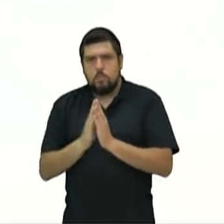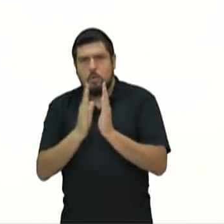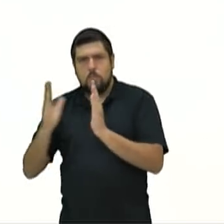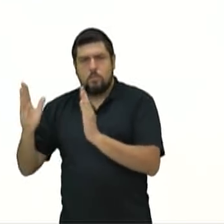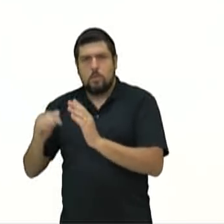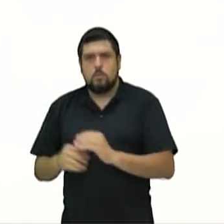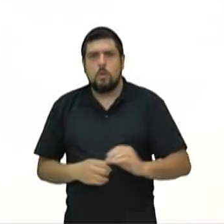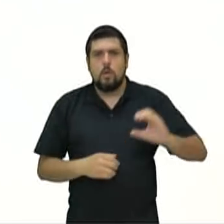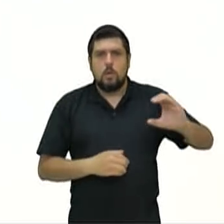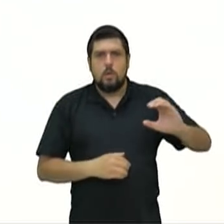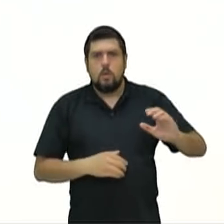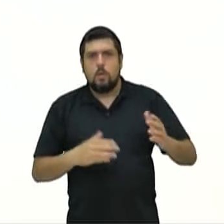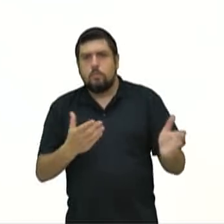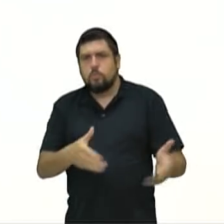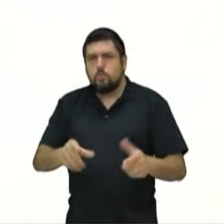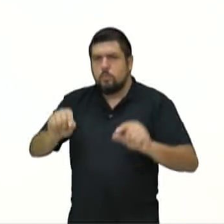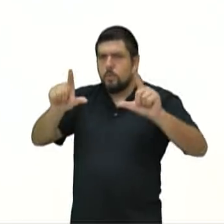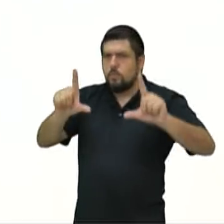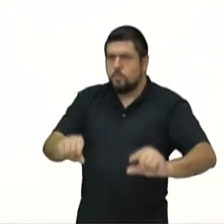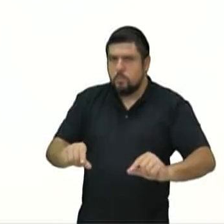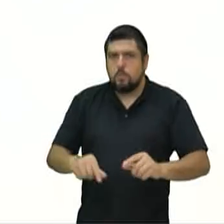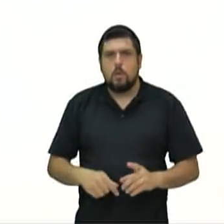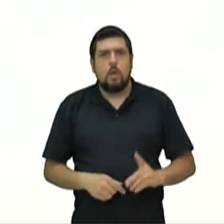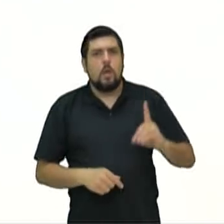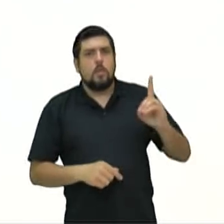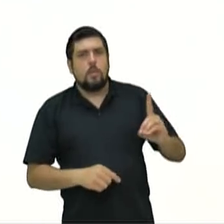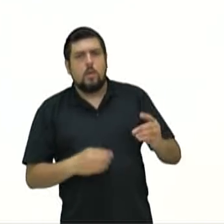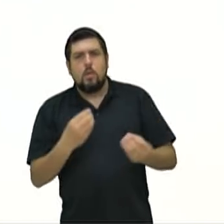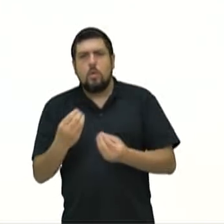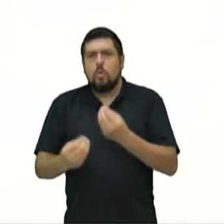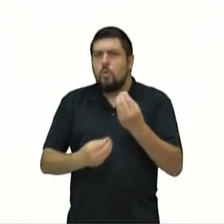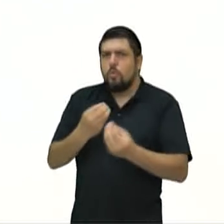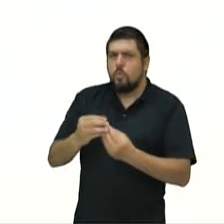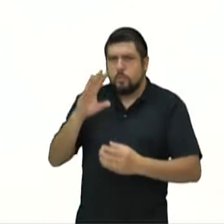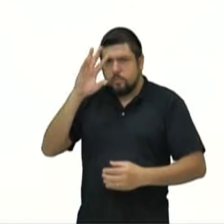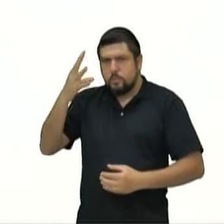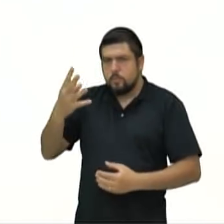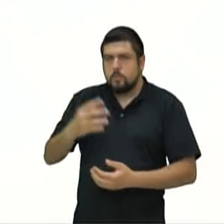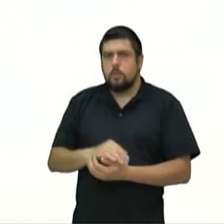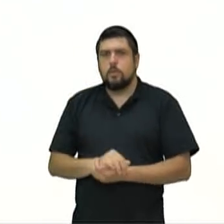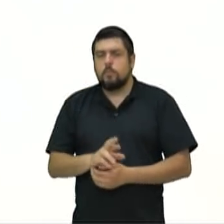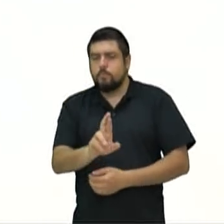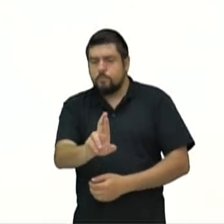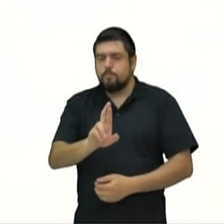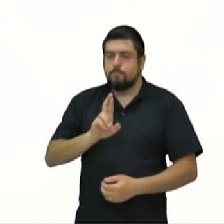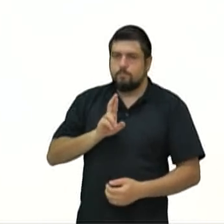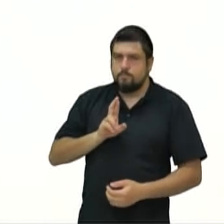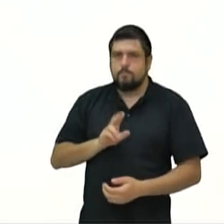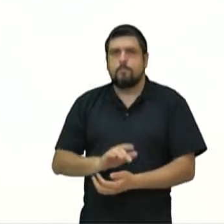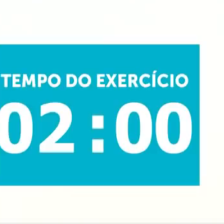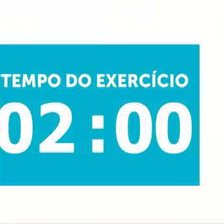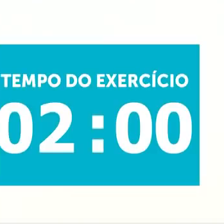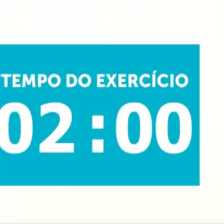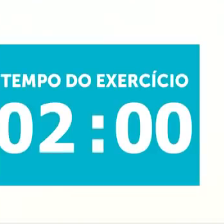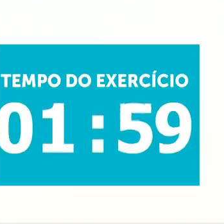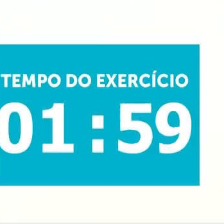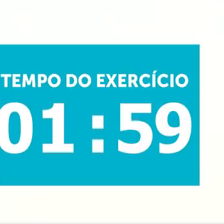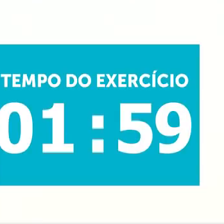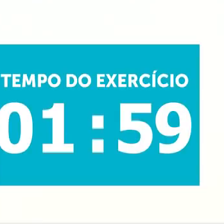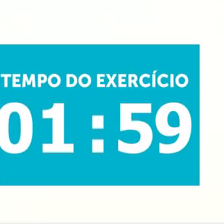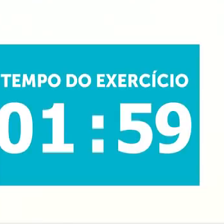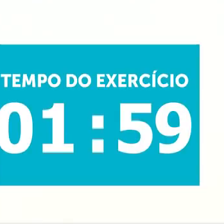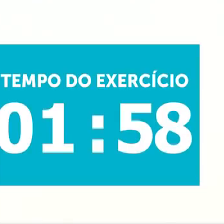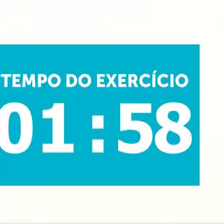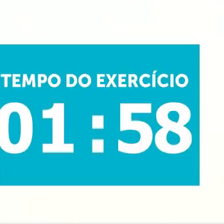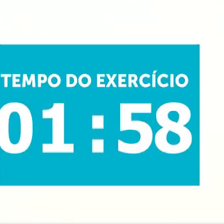Custo de produção. E D. Soluções para a tese defendida. Eu quero que vocês respondam, daqui a pouco a gente volta para corrigir.